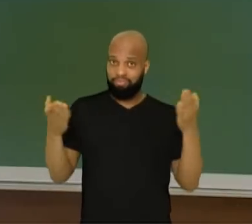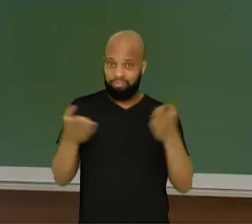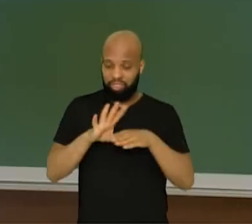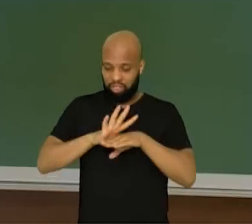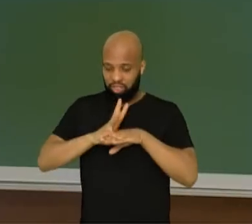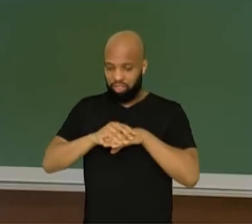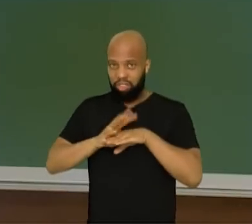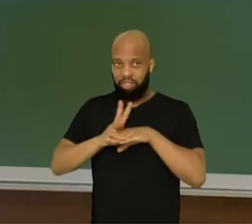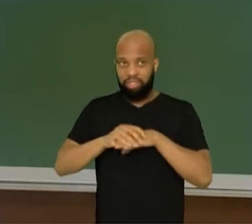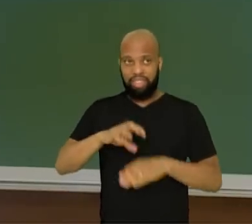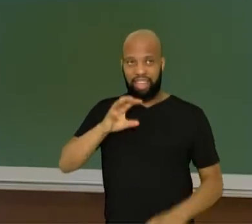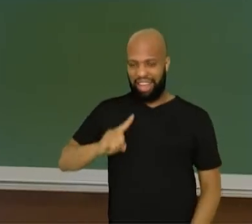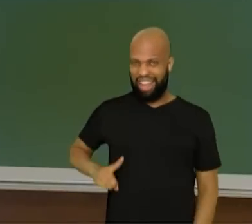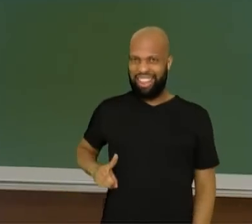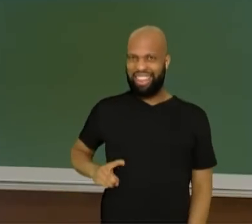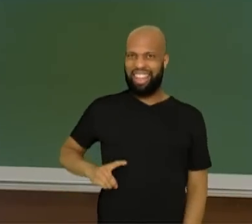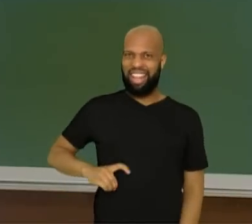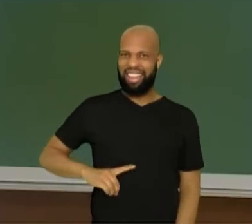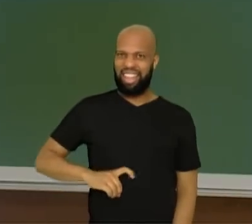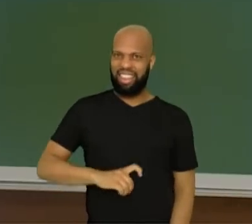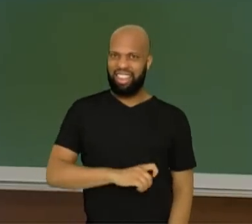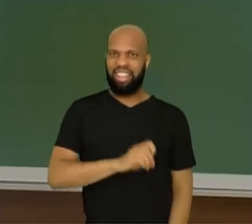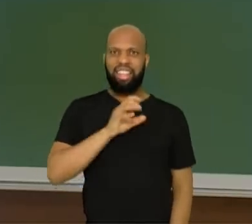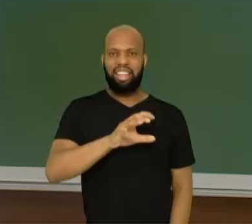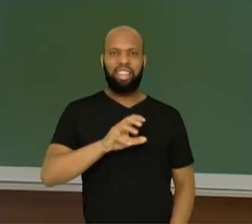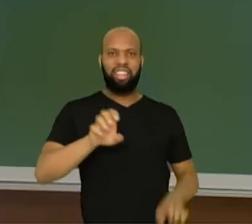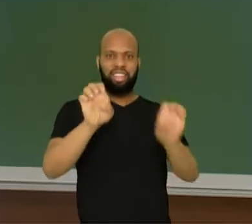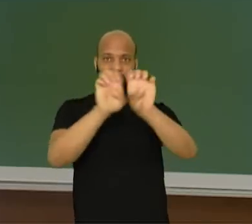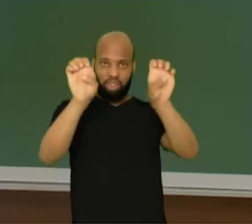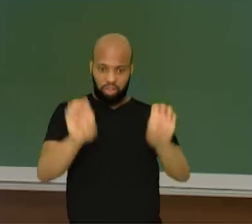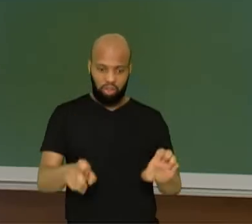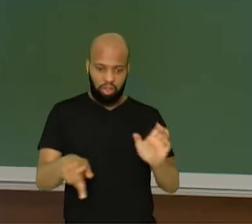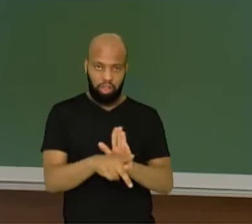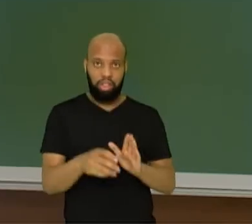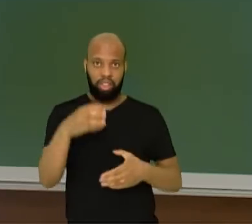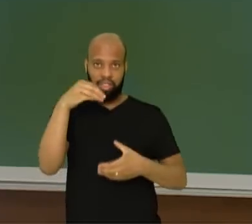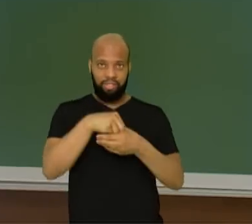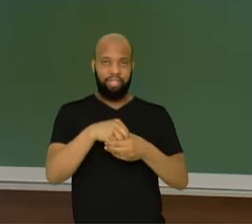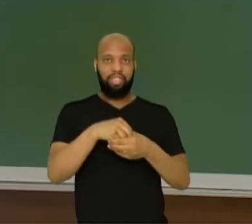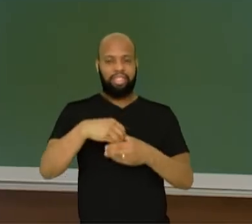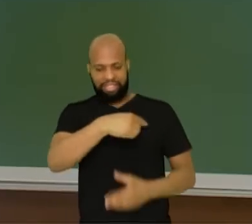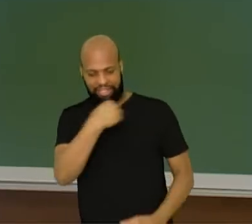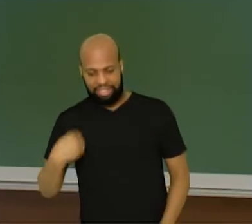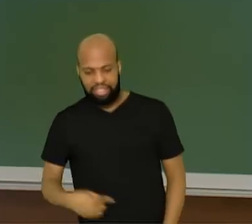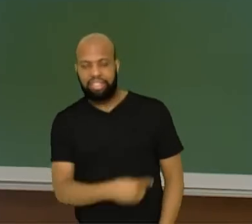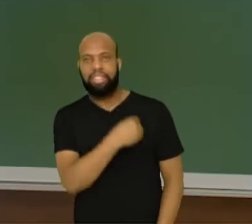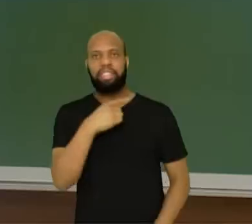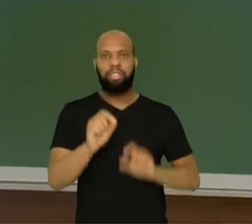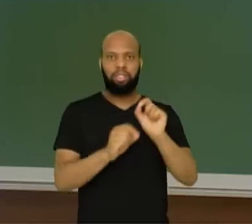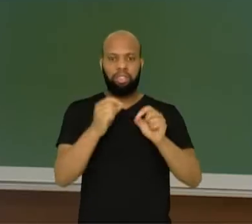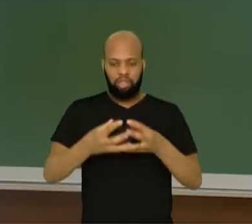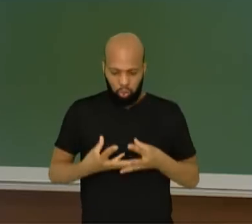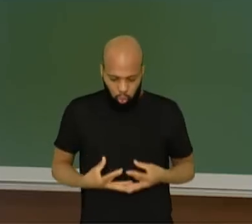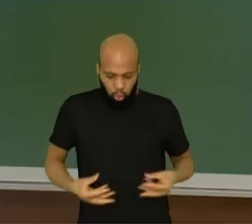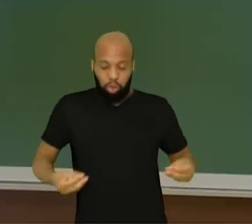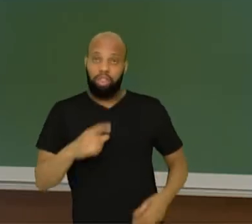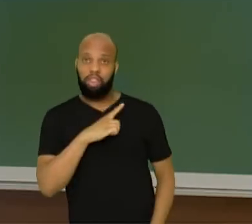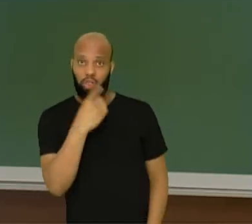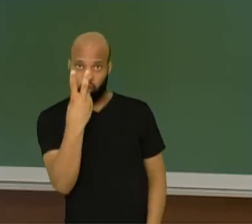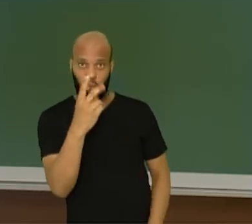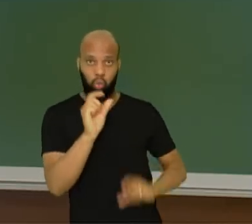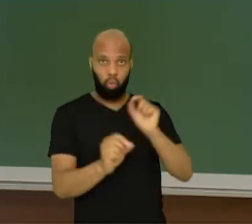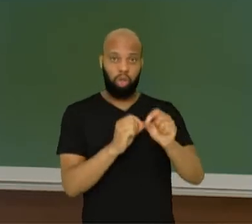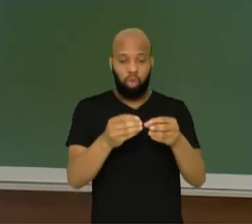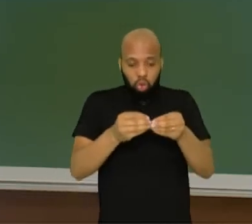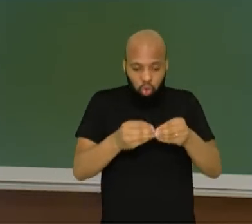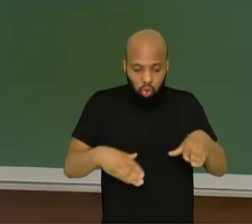doença, na ascaridíase, essa estrutura vem no nosso sistema digestório duas vezes. O ovo chega no